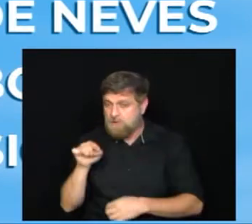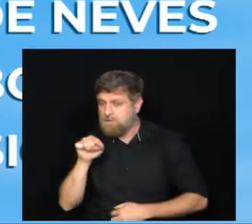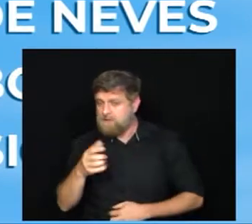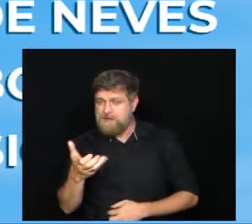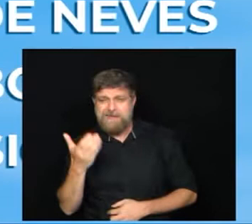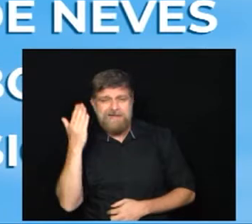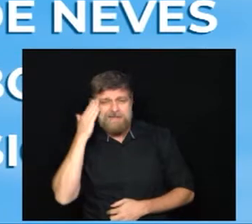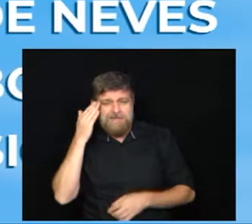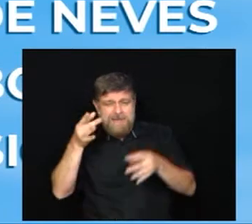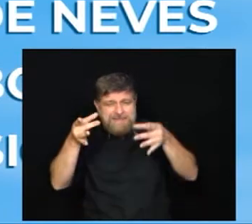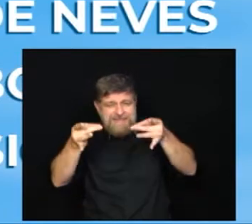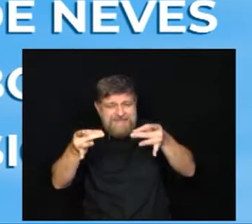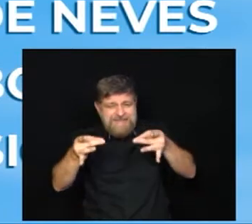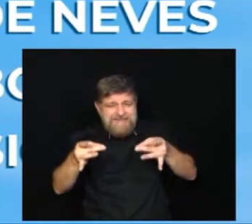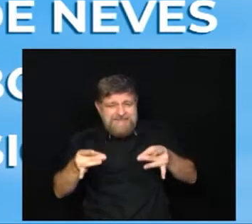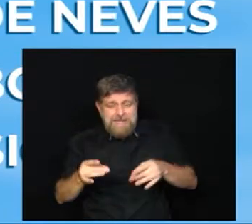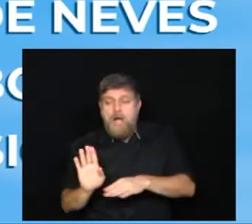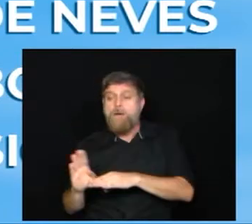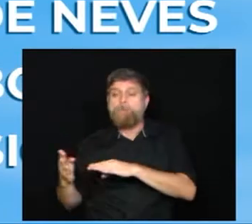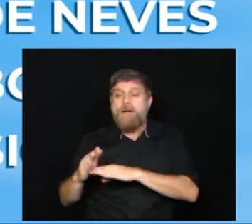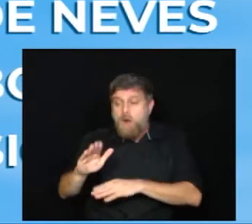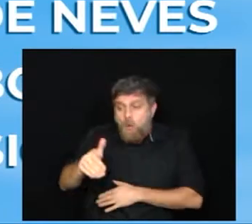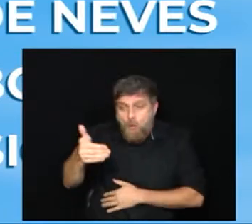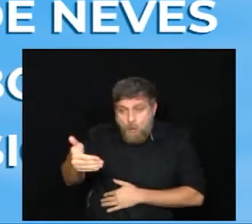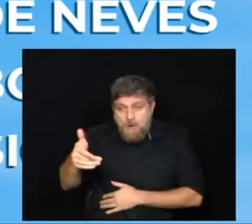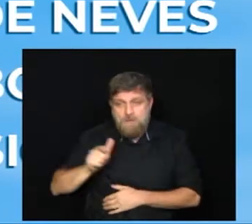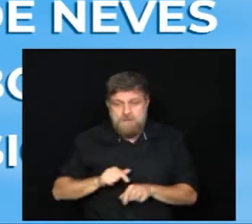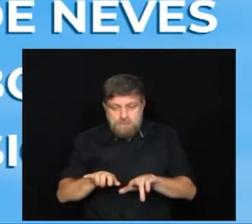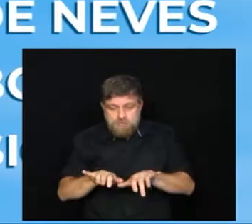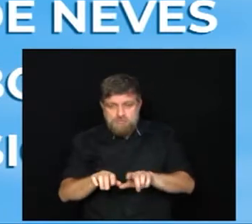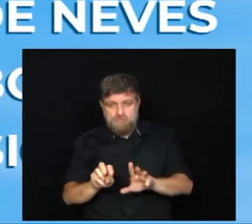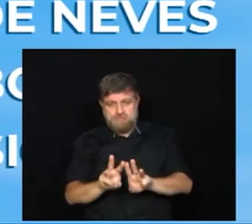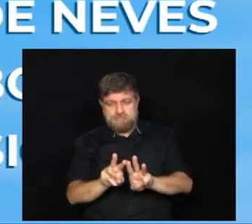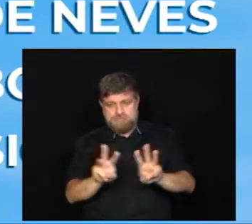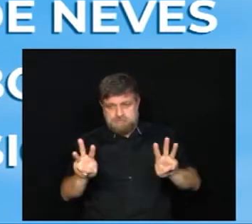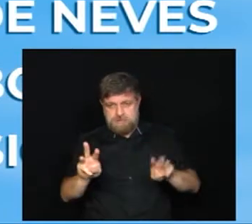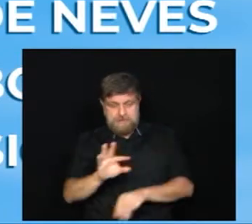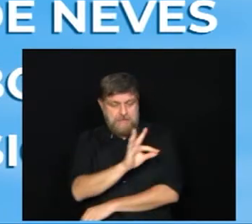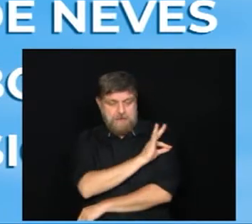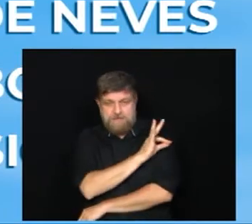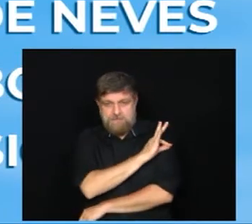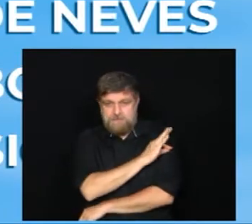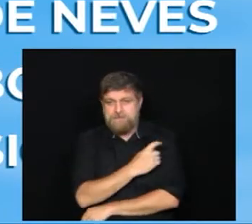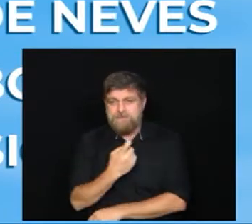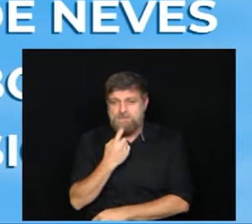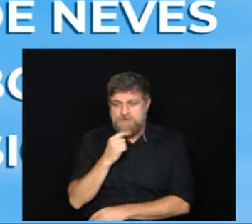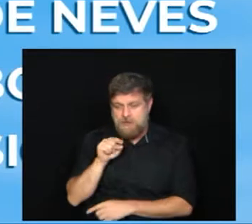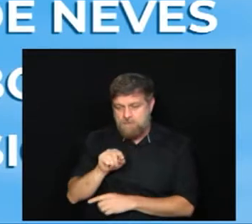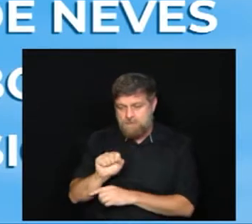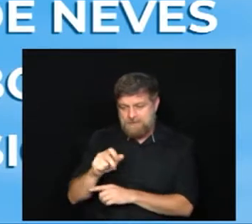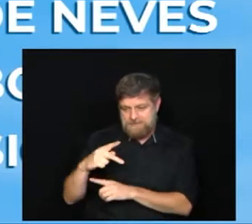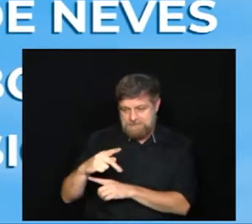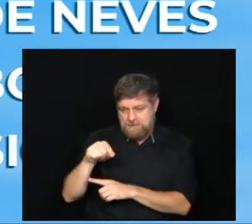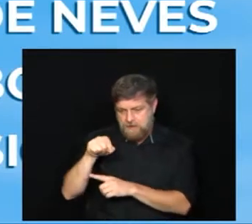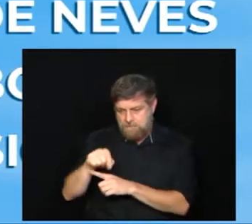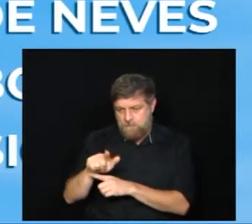saber especificamente qual é o bairro, então entre no site da Prefeitura, que é o